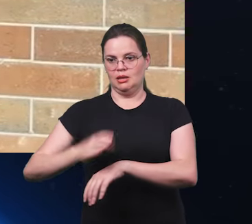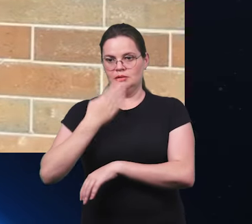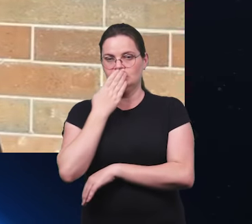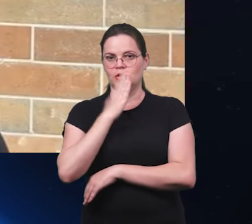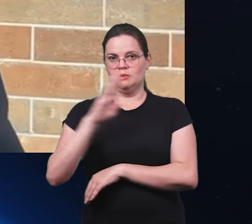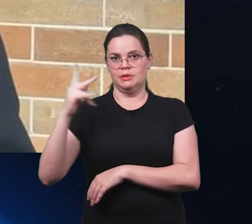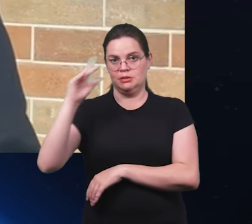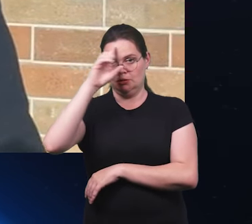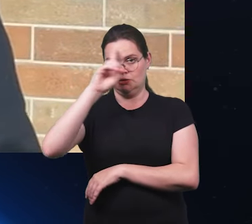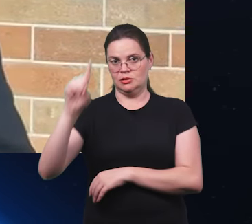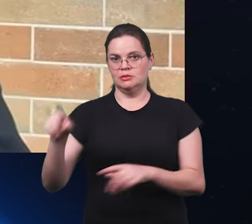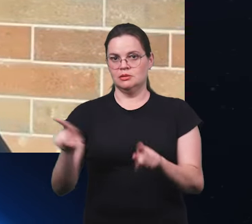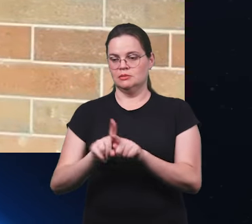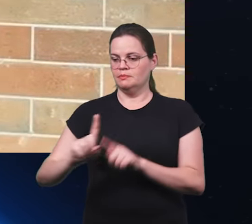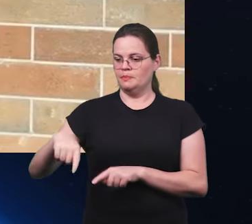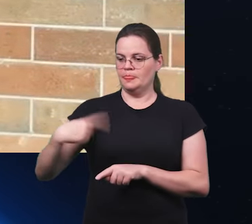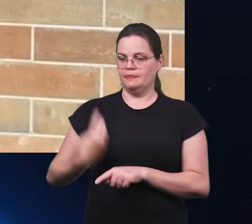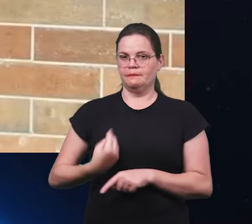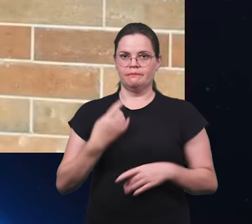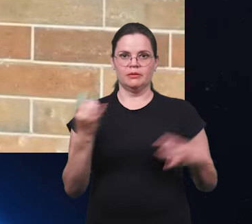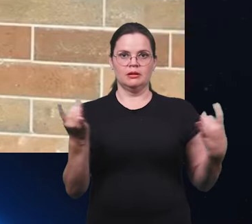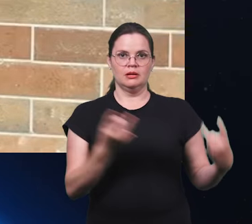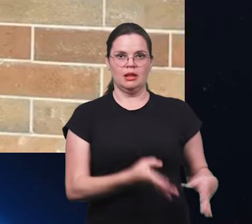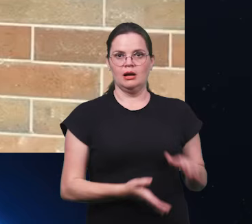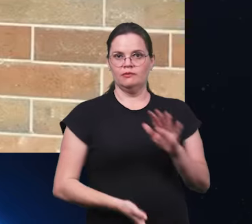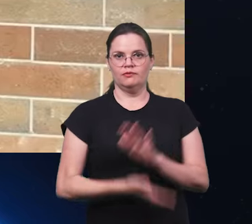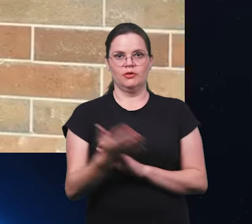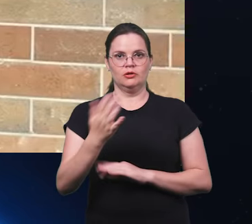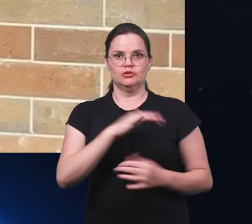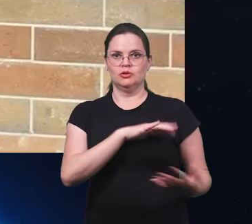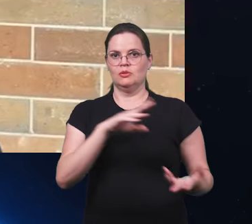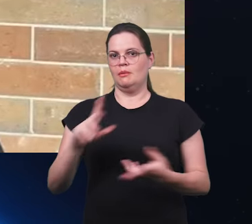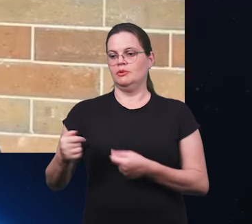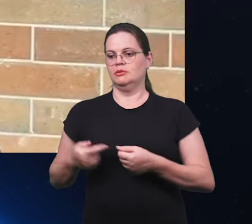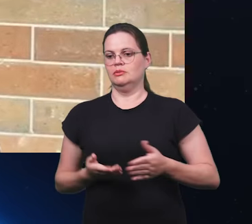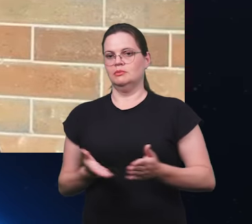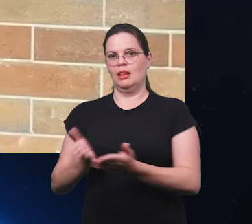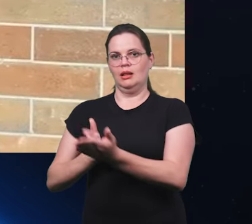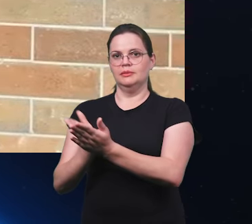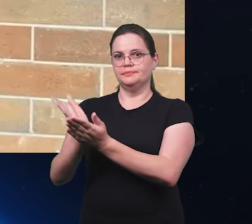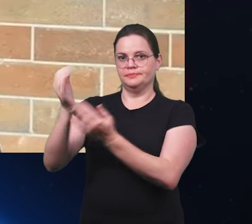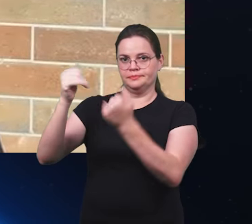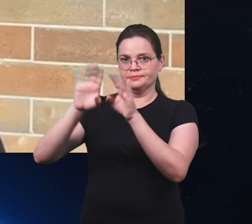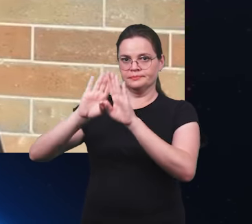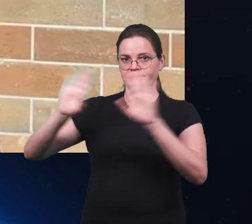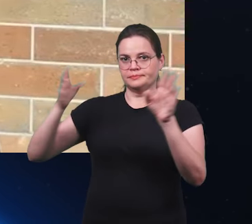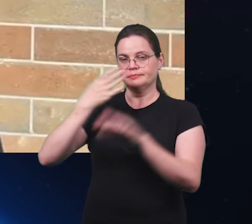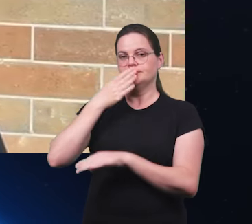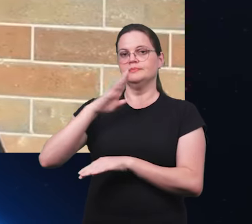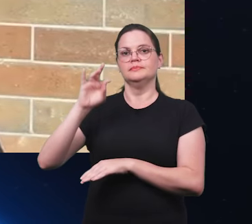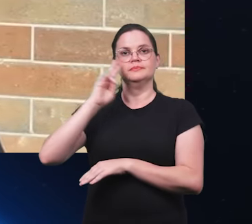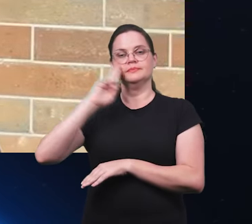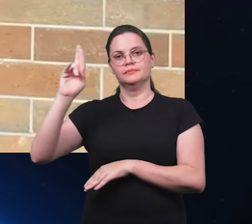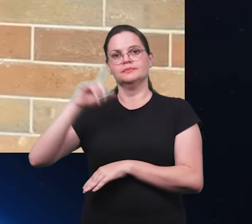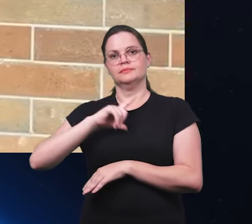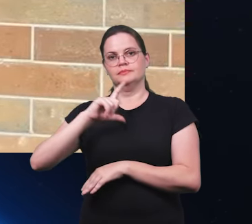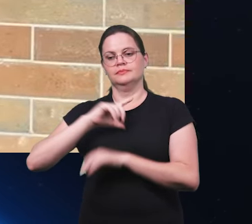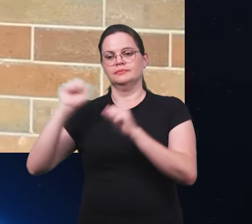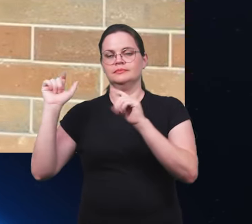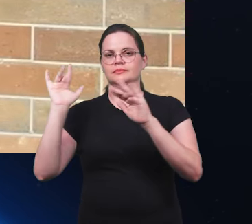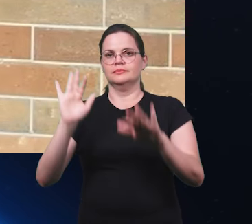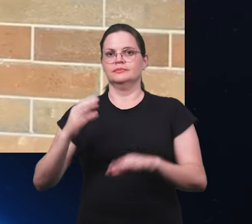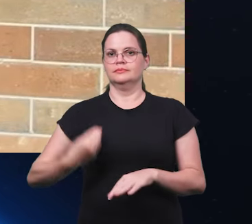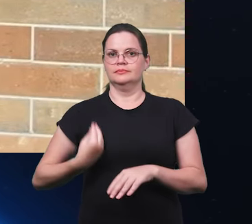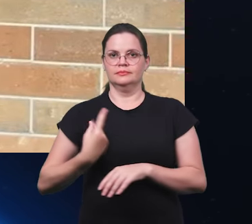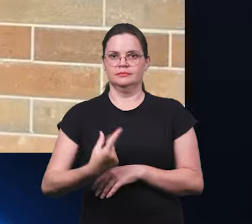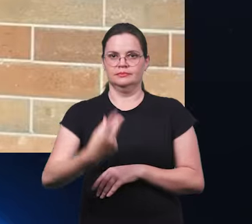deste mundo e ela está com um peregrino no deserto da vida, caminhando em direção à promessa que o Senhor nos fez, que é a